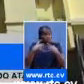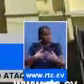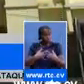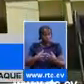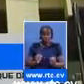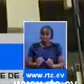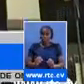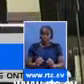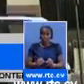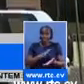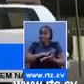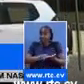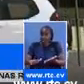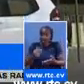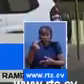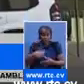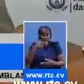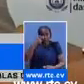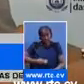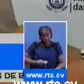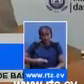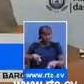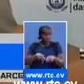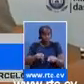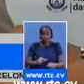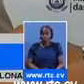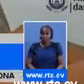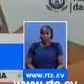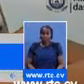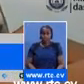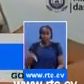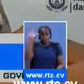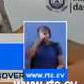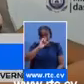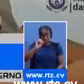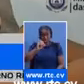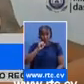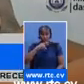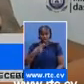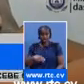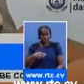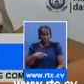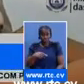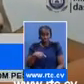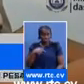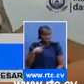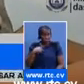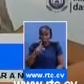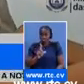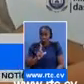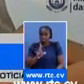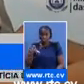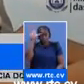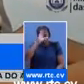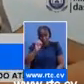dúvida. Nada vai ficar como está. O status quo não pode ser mantido. Não contem comigo, nem com o meu governo, para